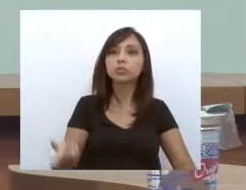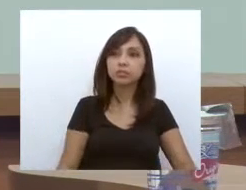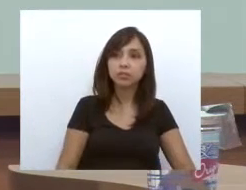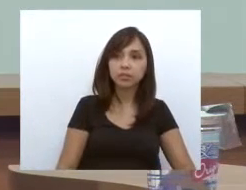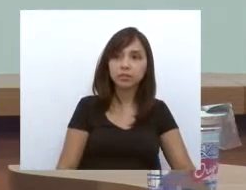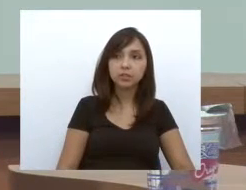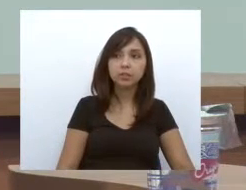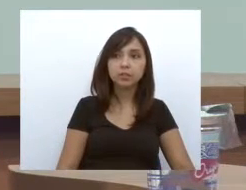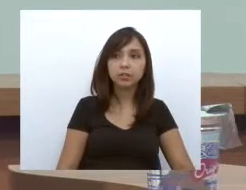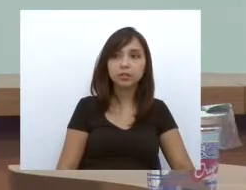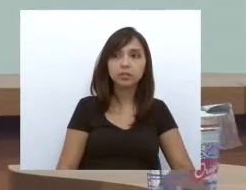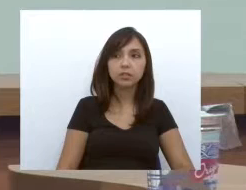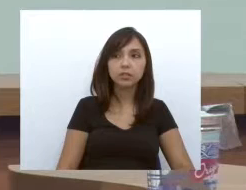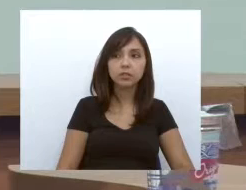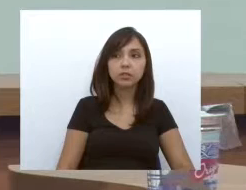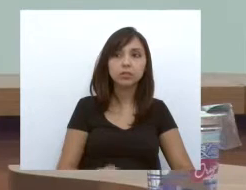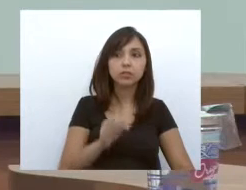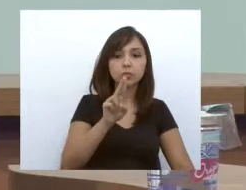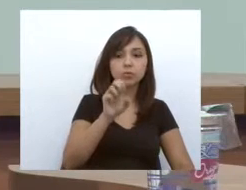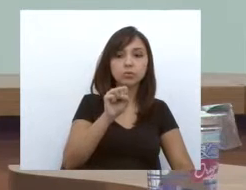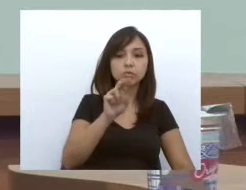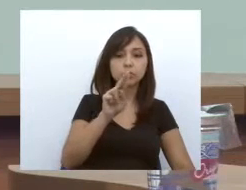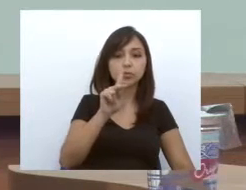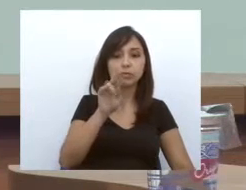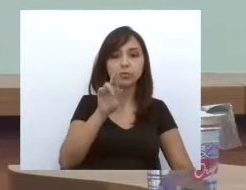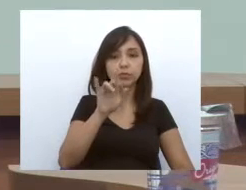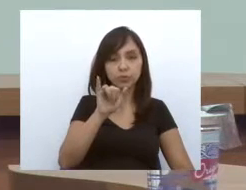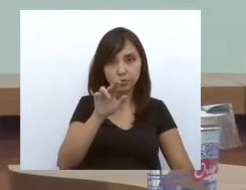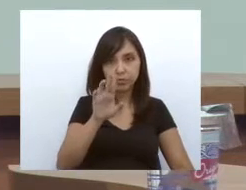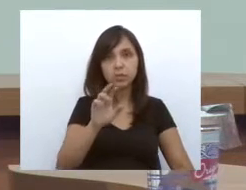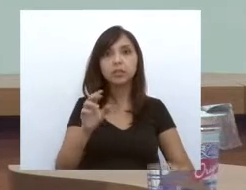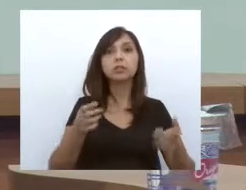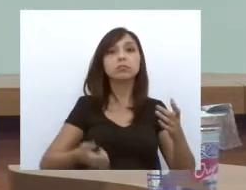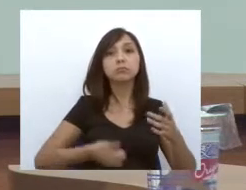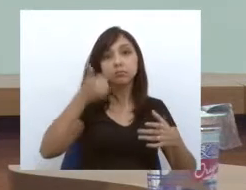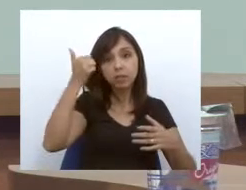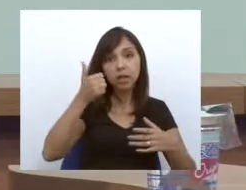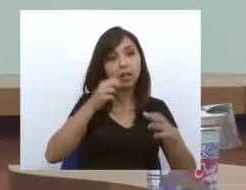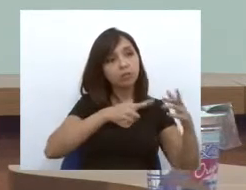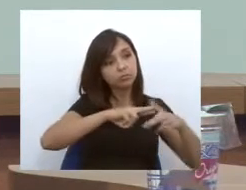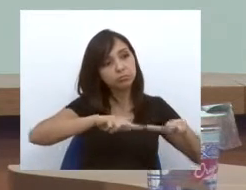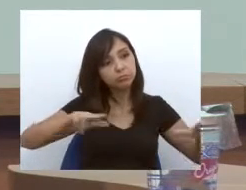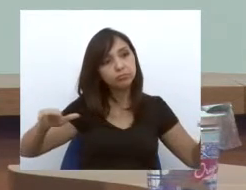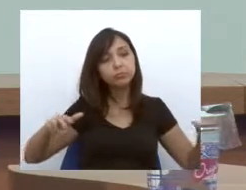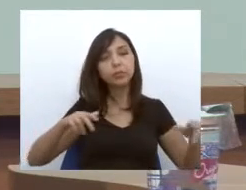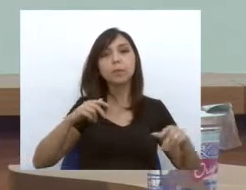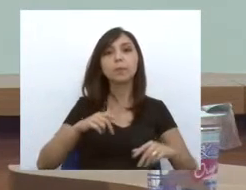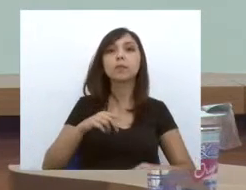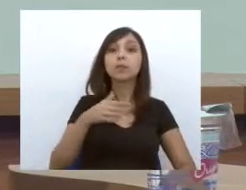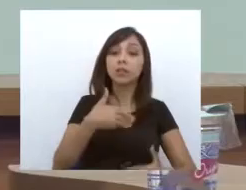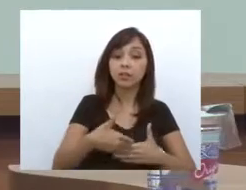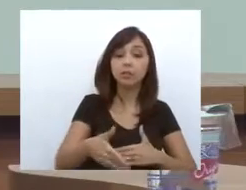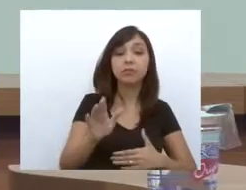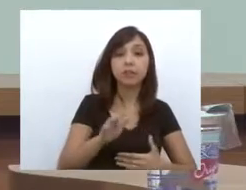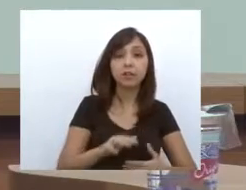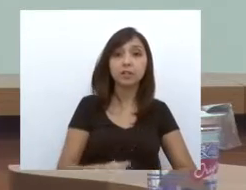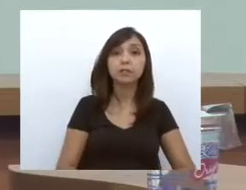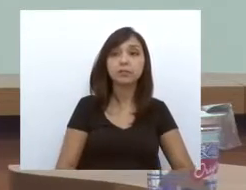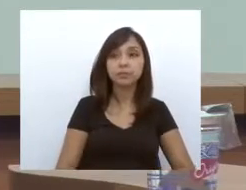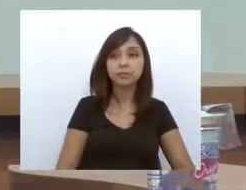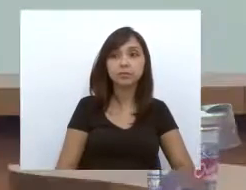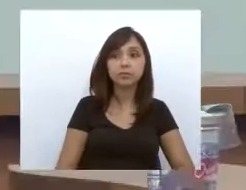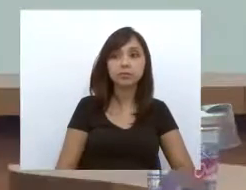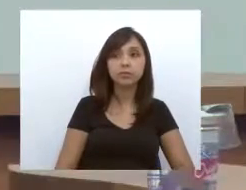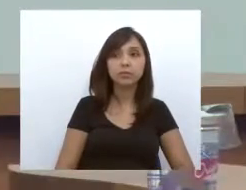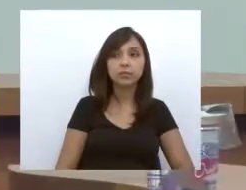Para concluir. Para usufruir das melhores condições de aprendizagem desses alunos, está previsto, vereadores, para